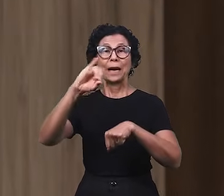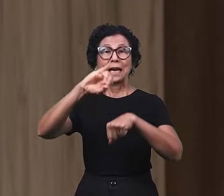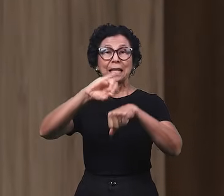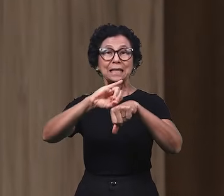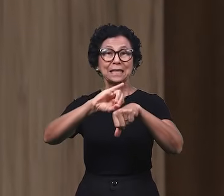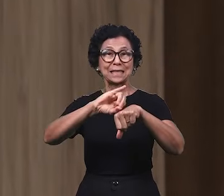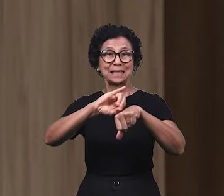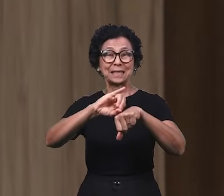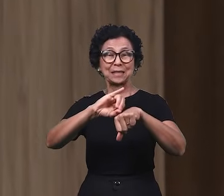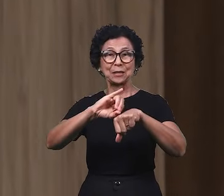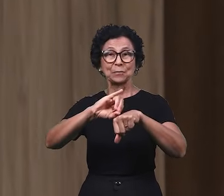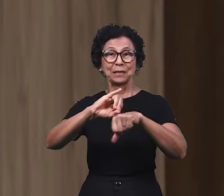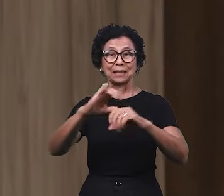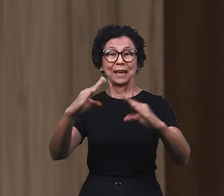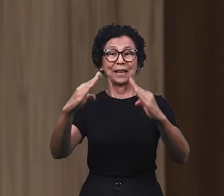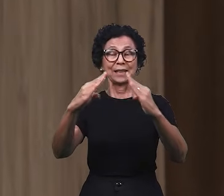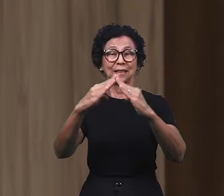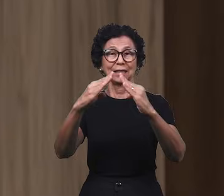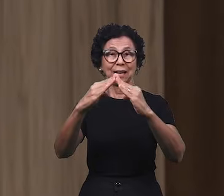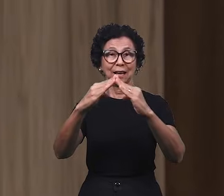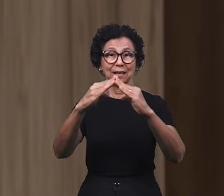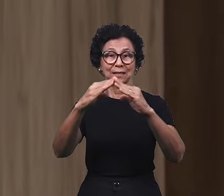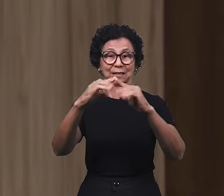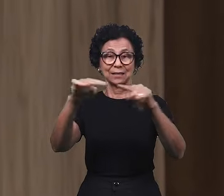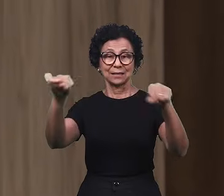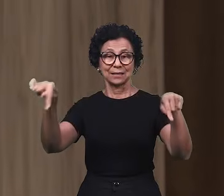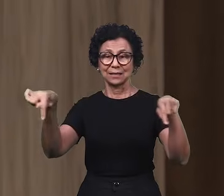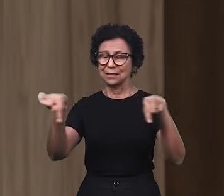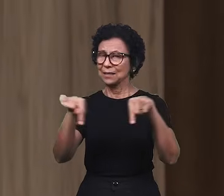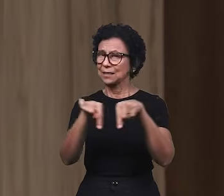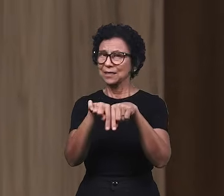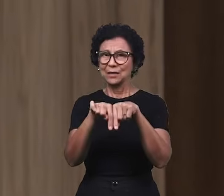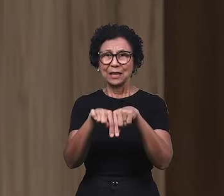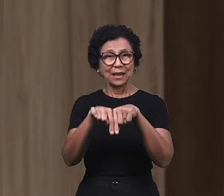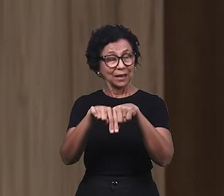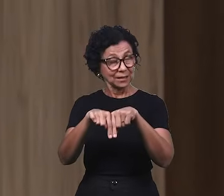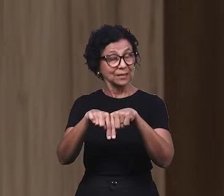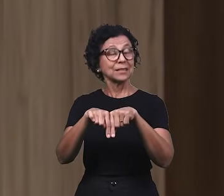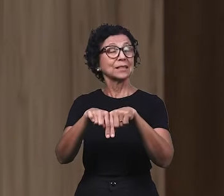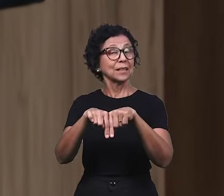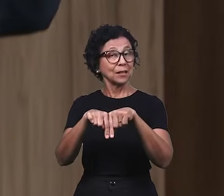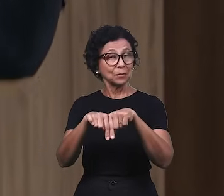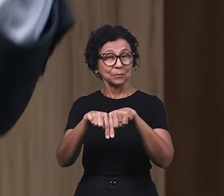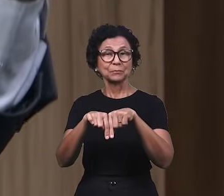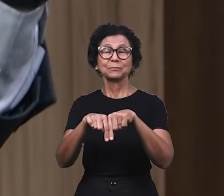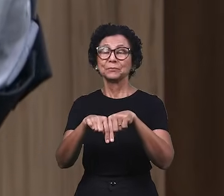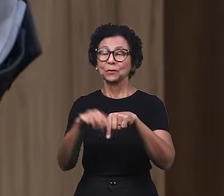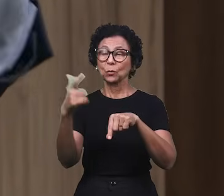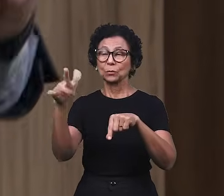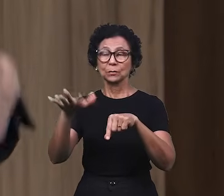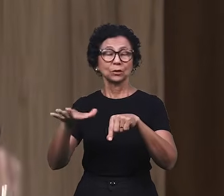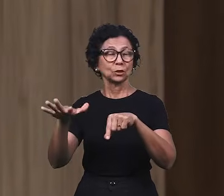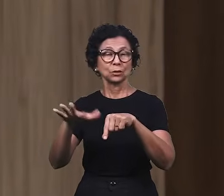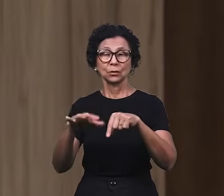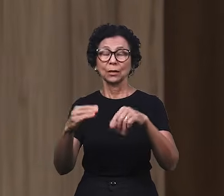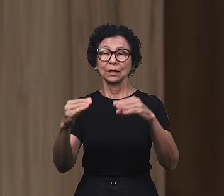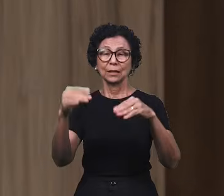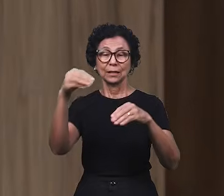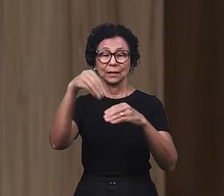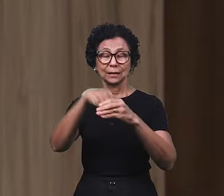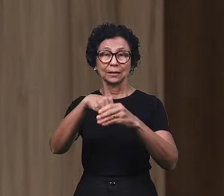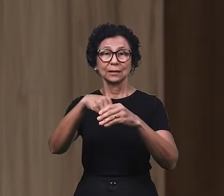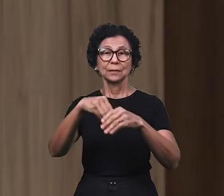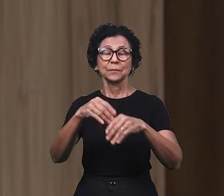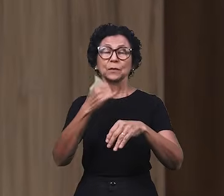casa. Não sobre uma região, não sobre um bairro, não sobre a cidade, mas sobre a casa onde estava